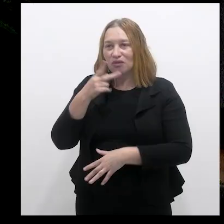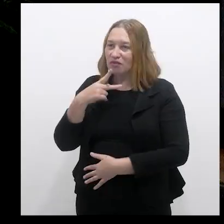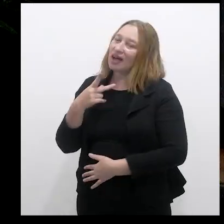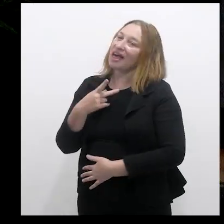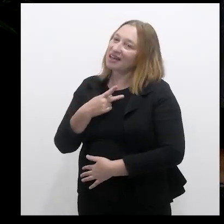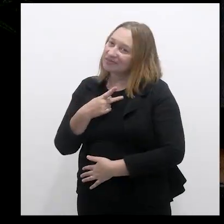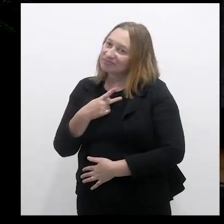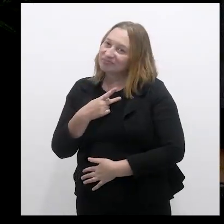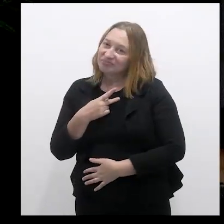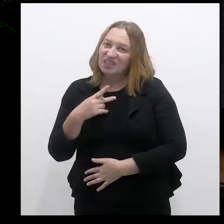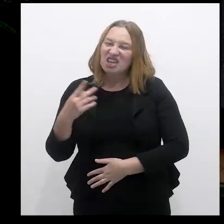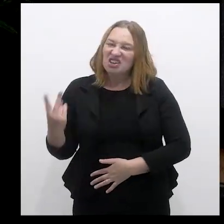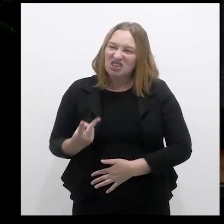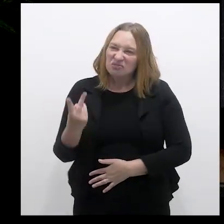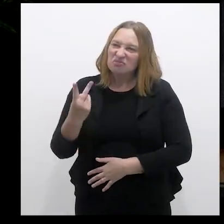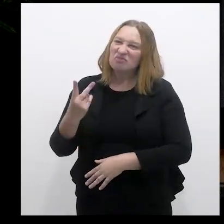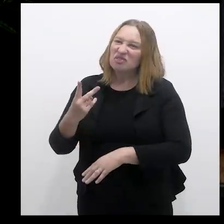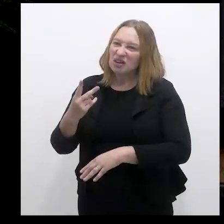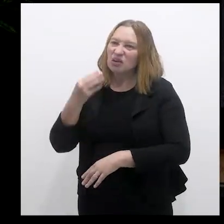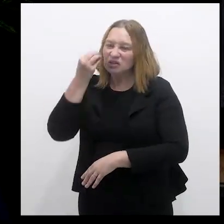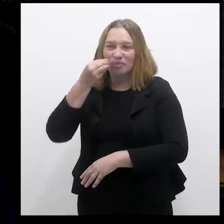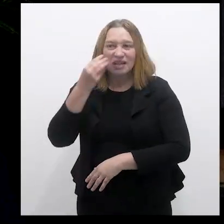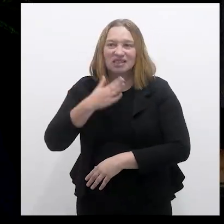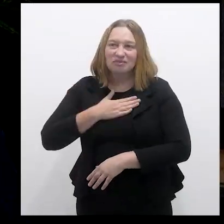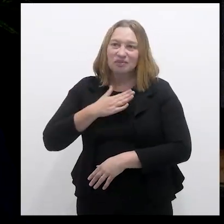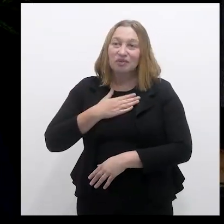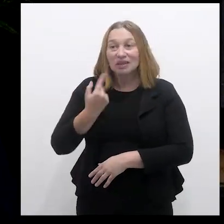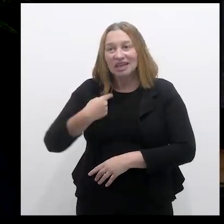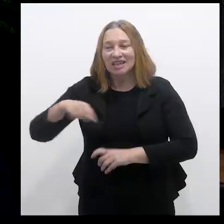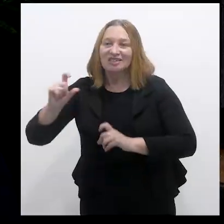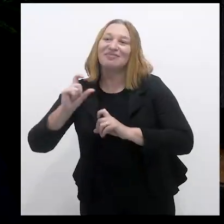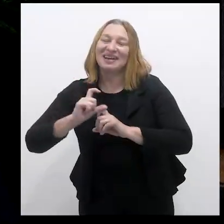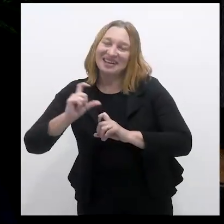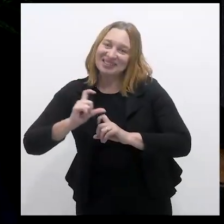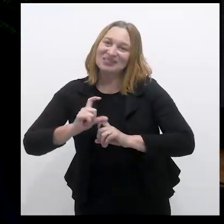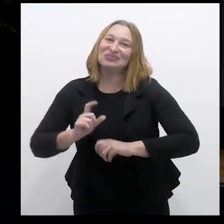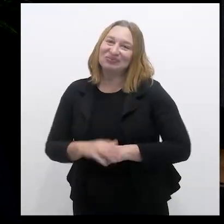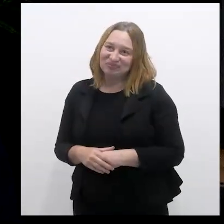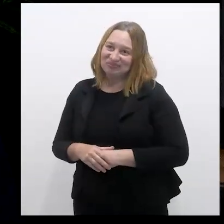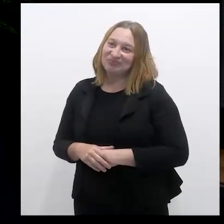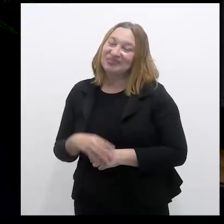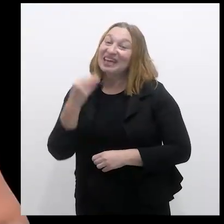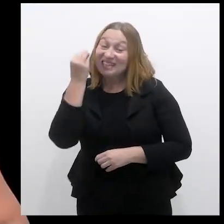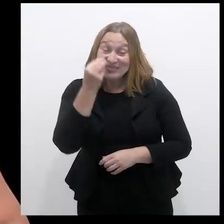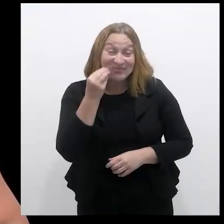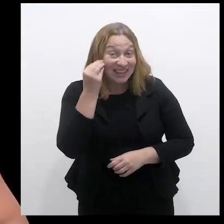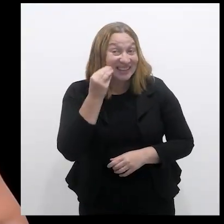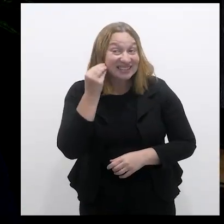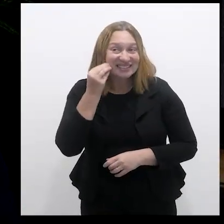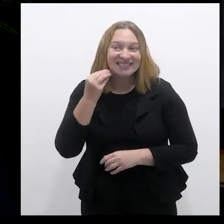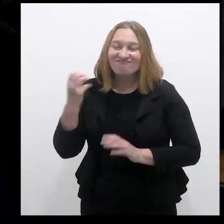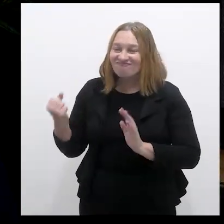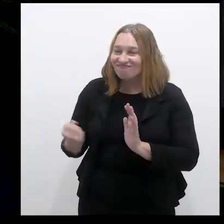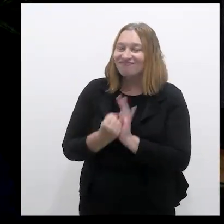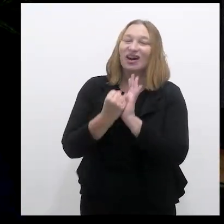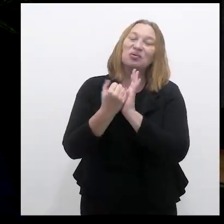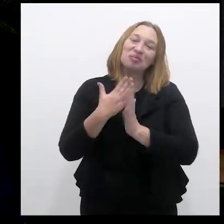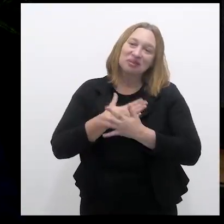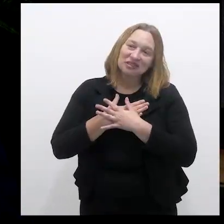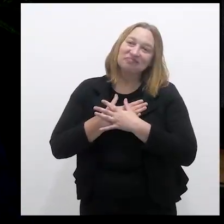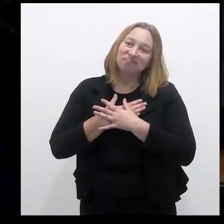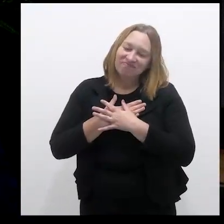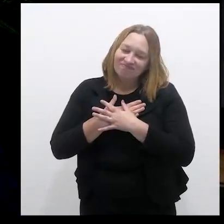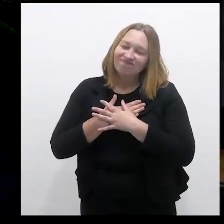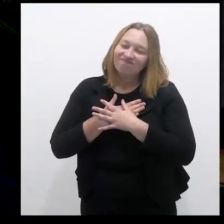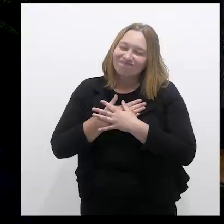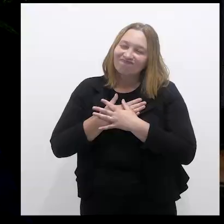valiosíssima, mas eu vou dizer, a experiência mais valiosa da minha vida foi ter ido para Aracaju. E é a experiência que